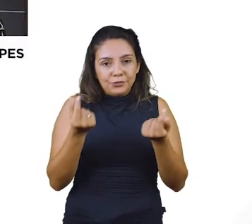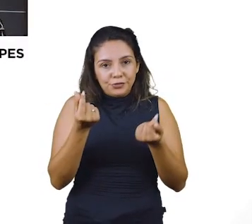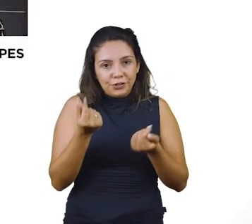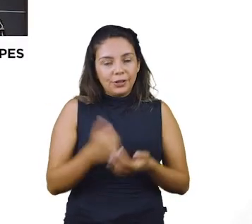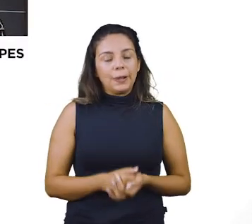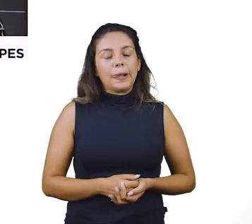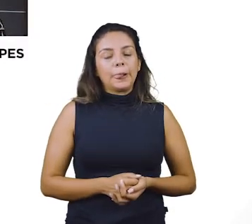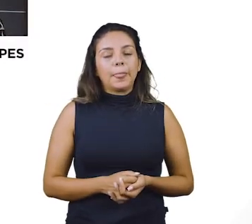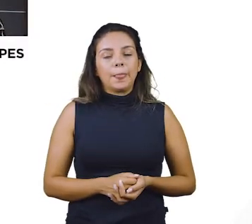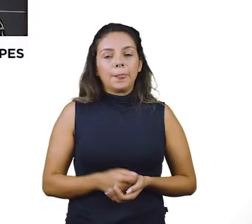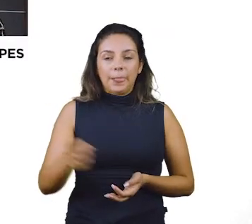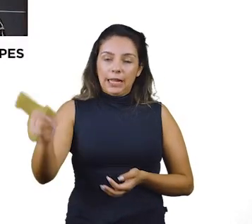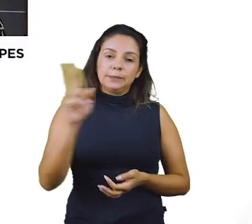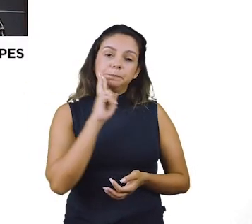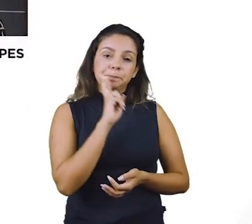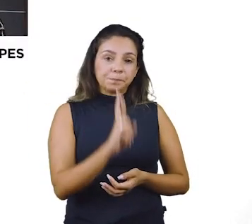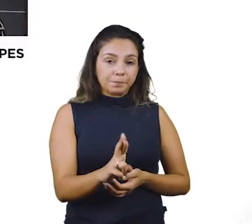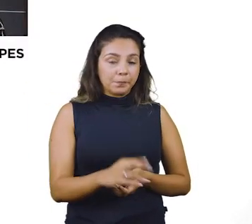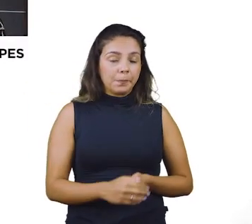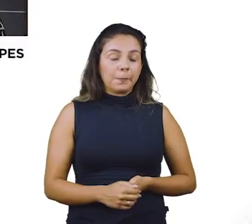Colocar o livro como item